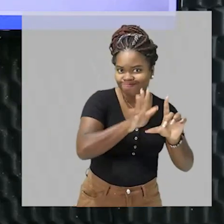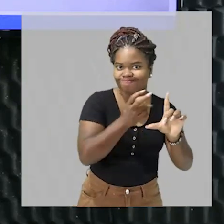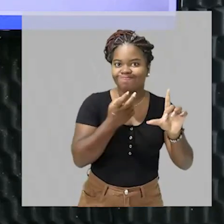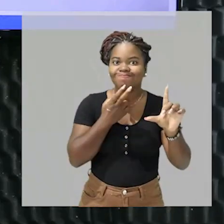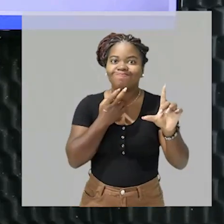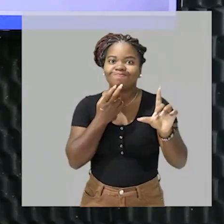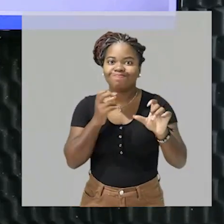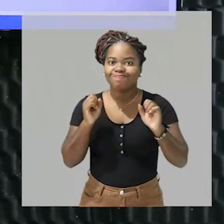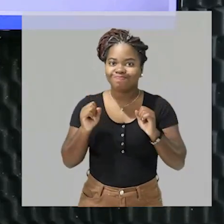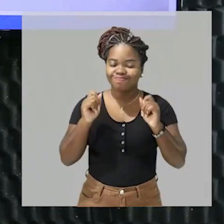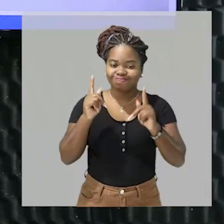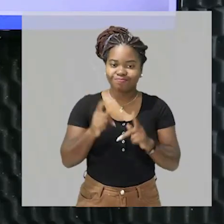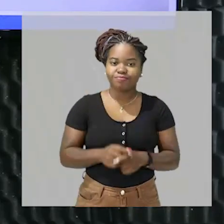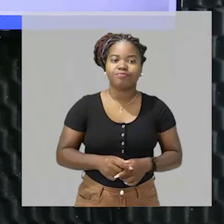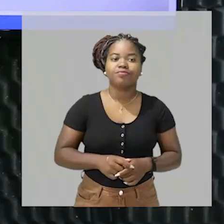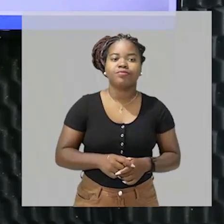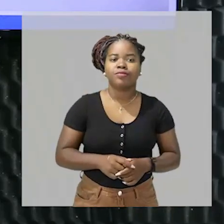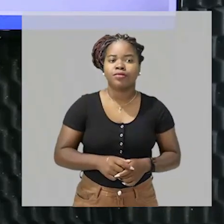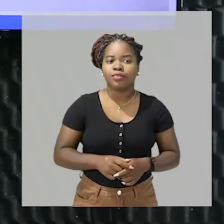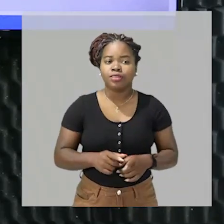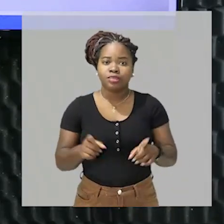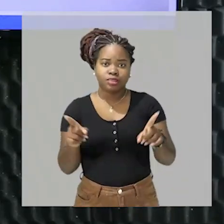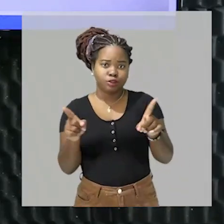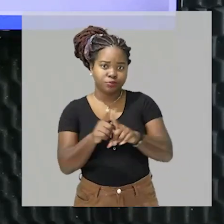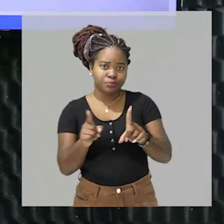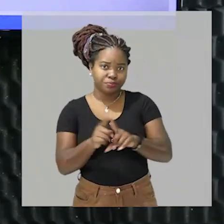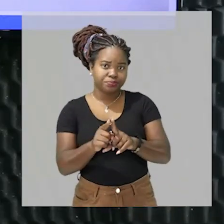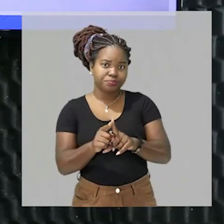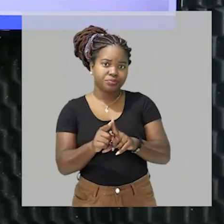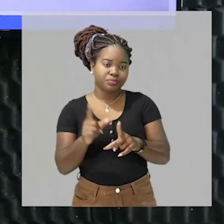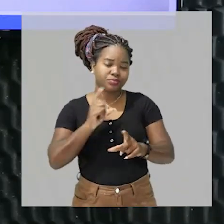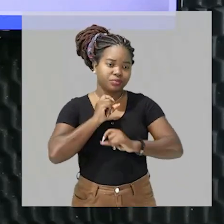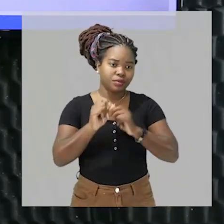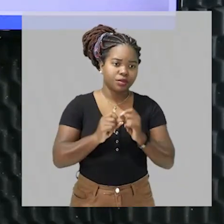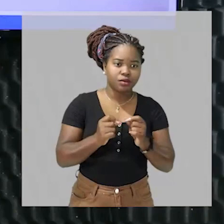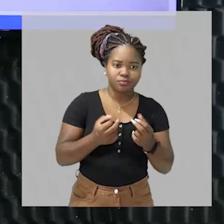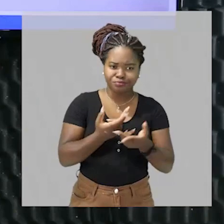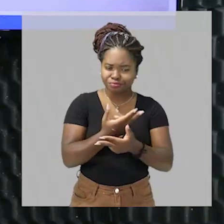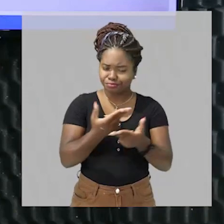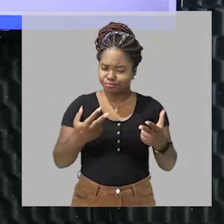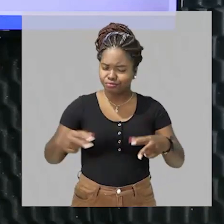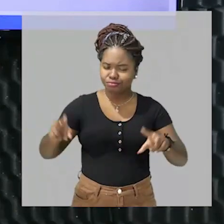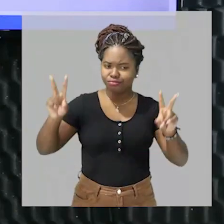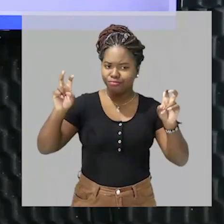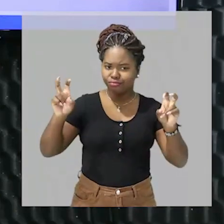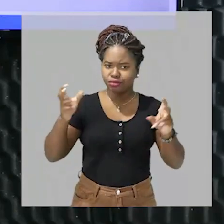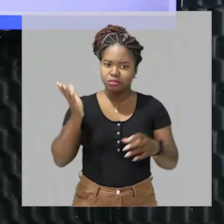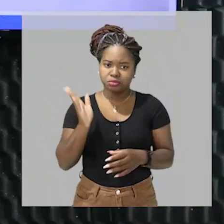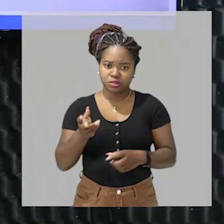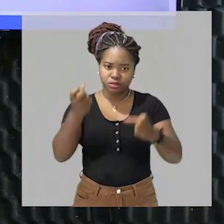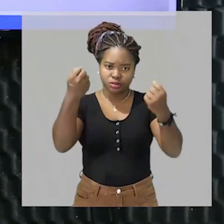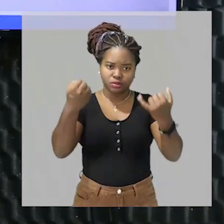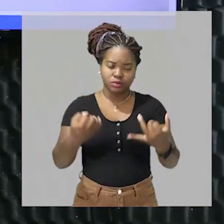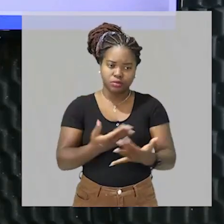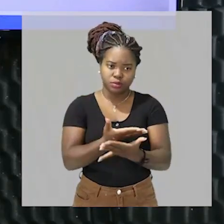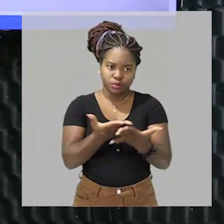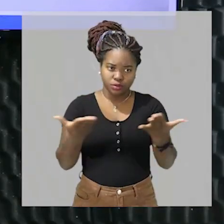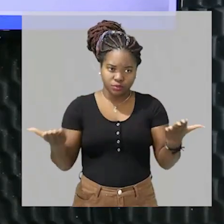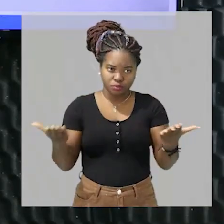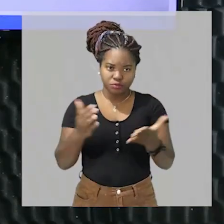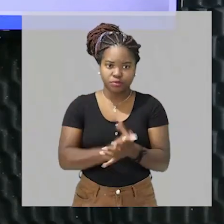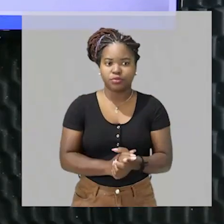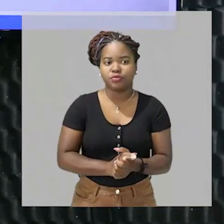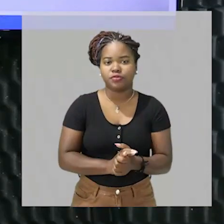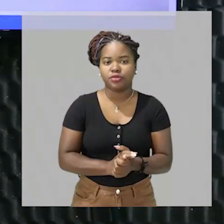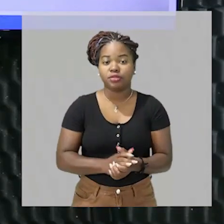possibilidades, e aí a gente vai mexer com uma coisa que eu já fiz revisão aqui e que tem outros ganchos, outros nichos de aulas também